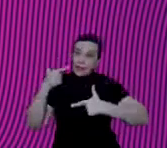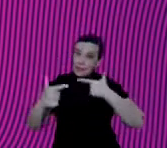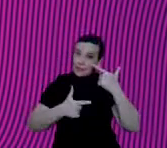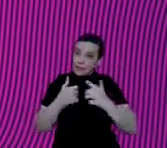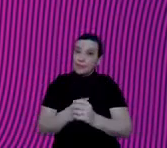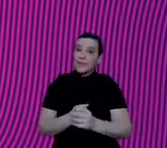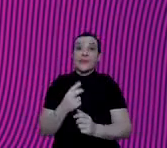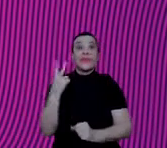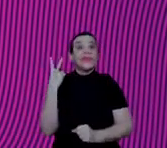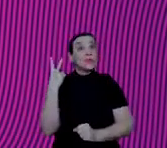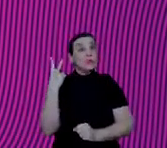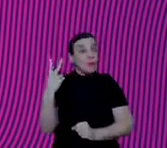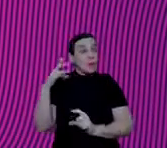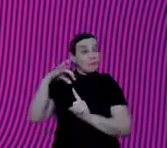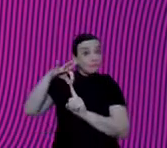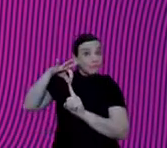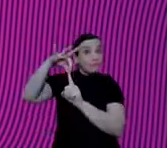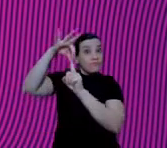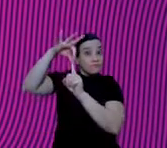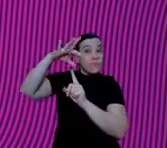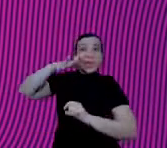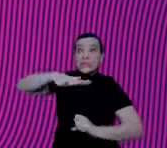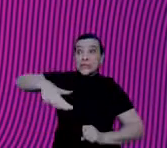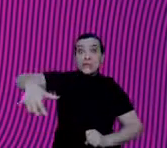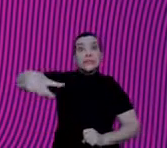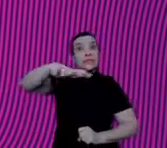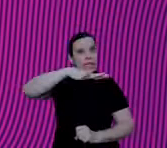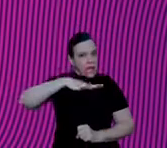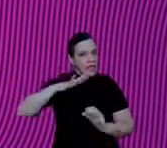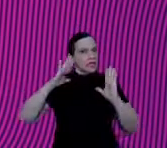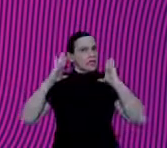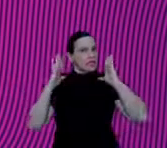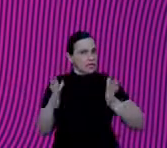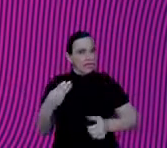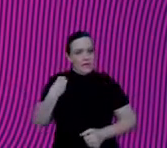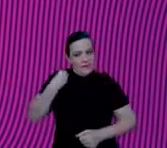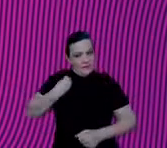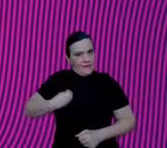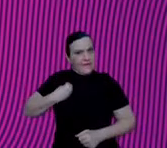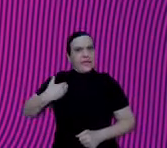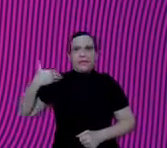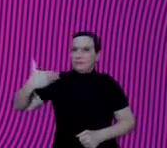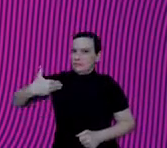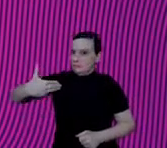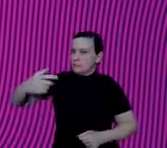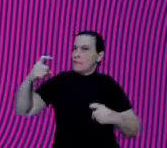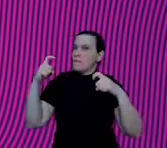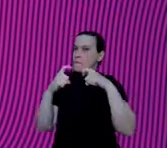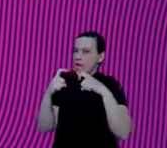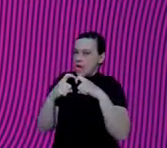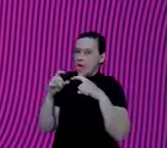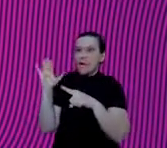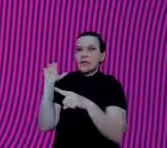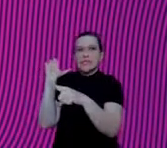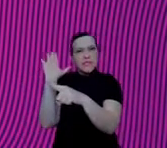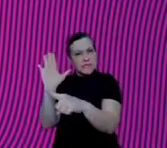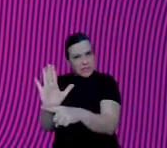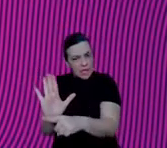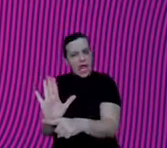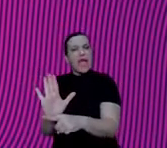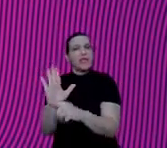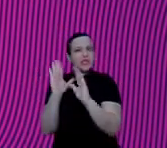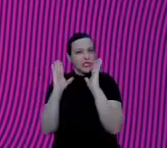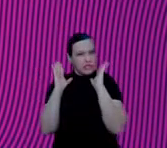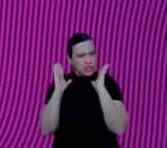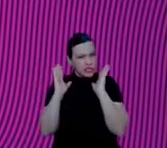expoentes da área, ambos com uma vida muito ativa como médicos assistentes, vivem pacientes,